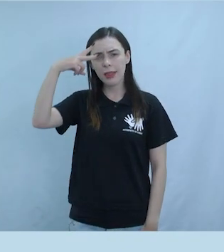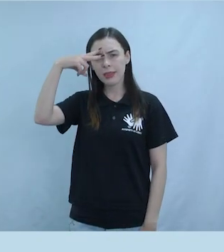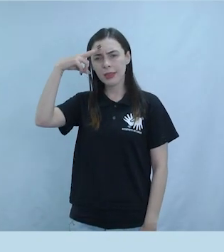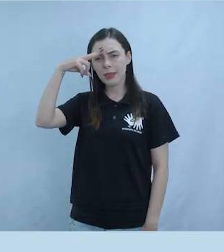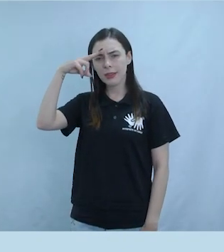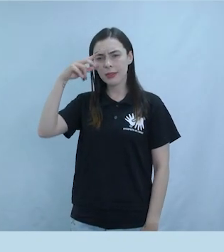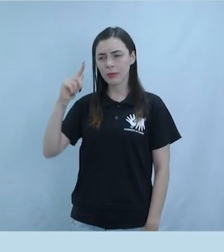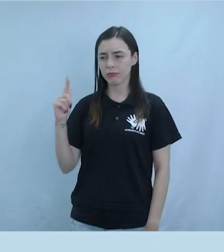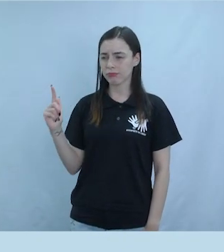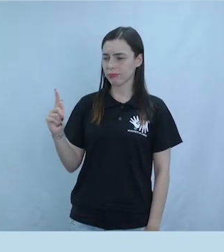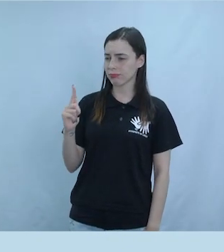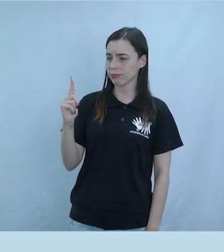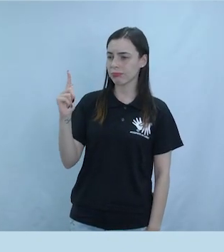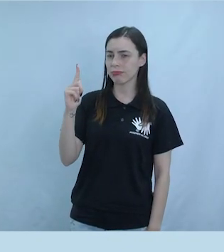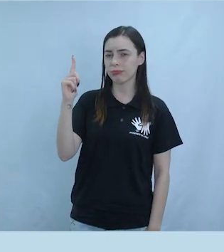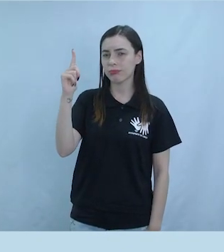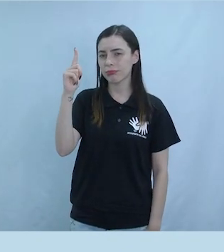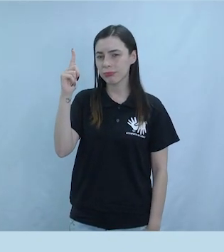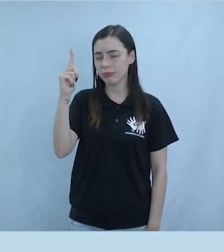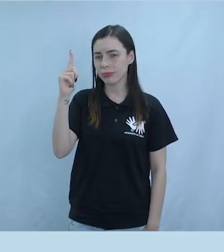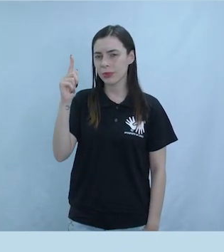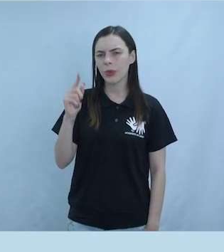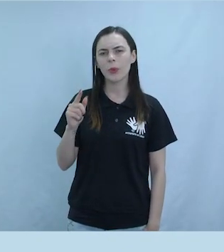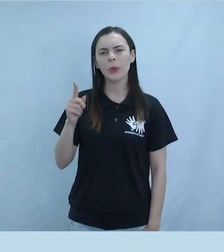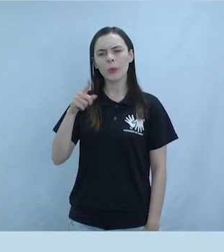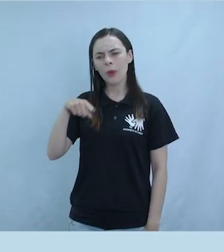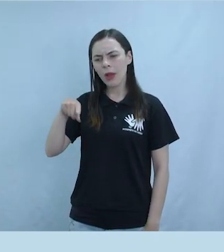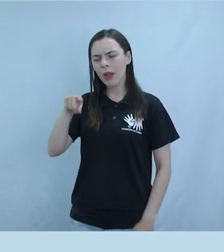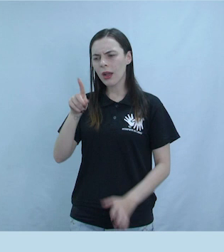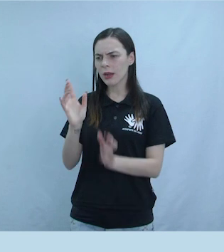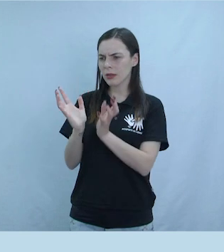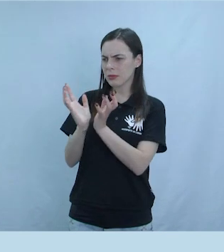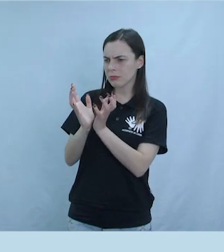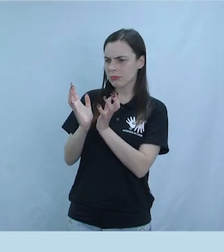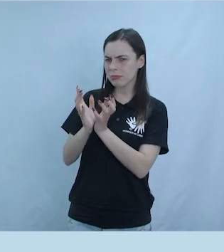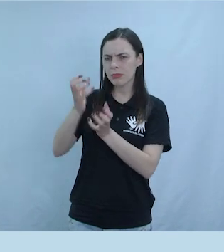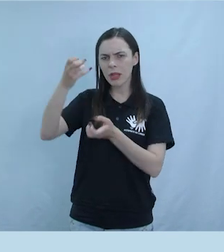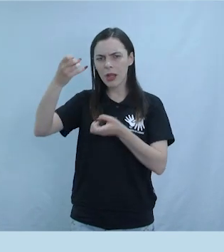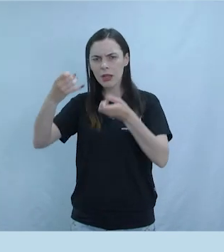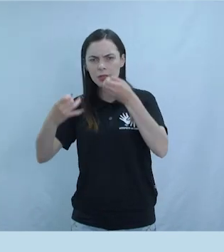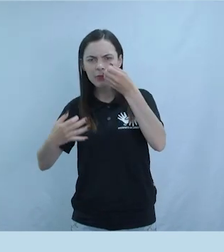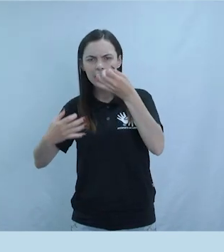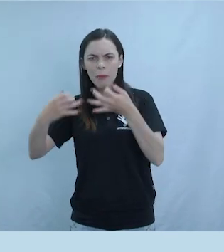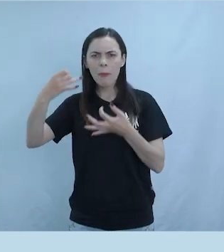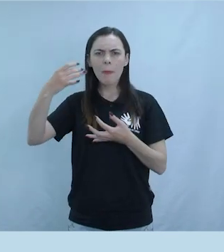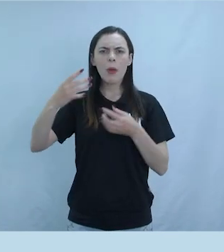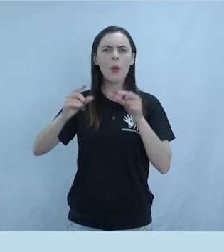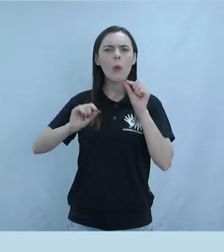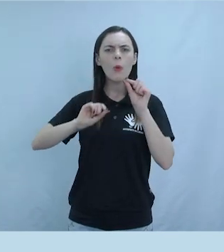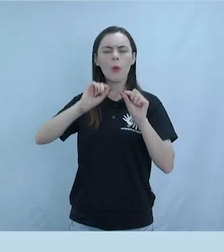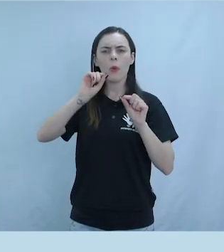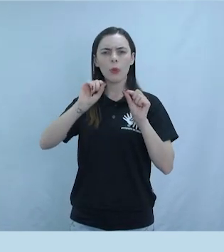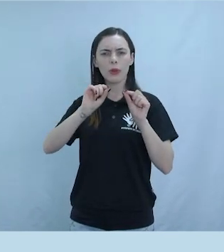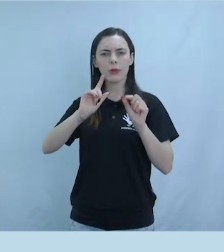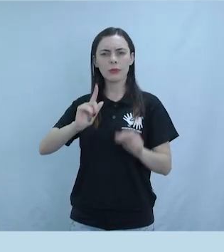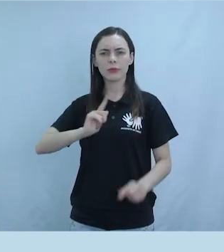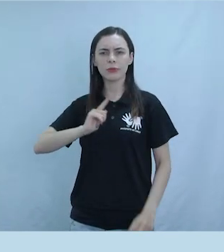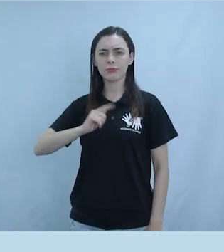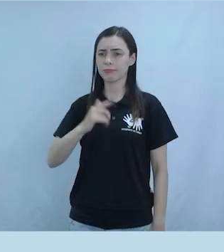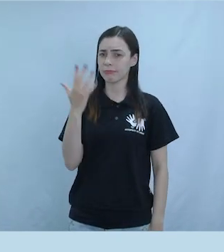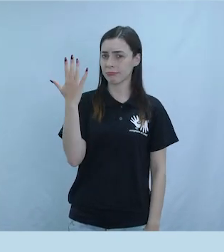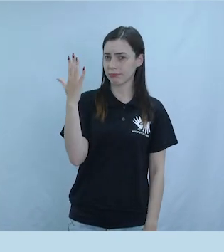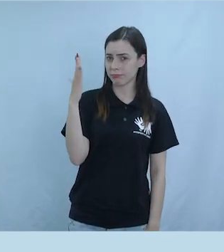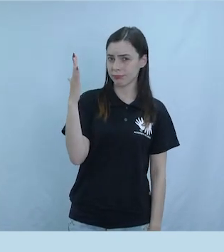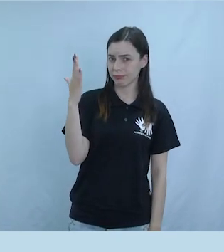Na história dos gigantes, eles contam sobre os